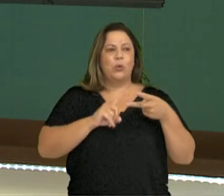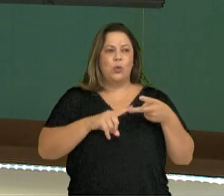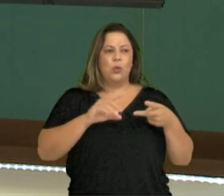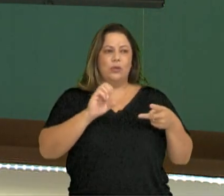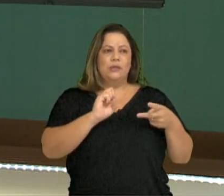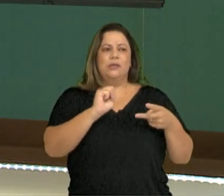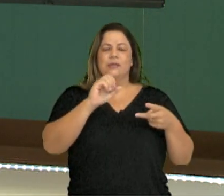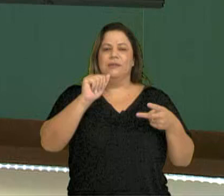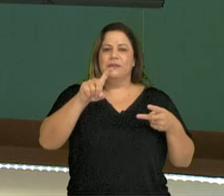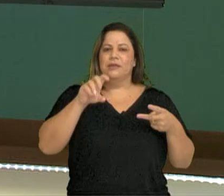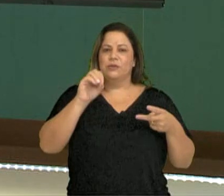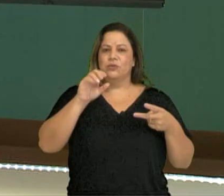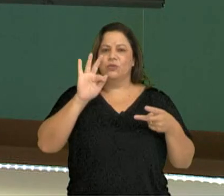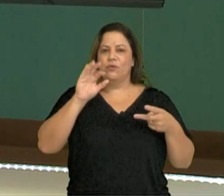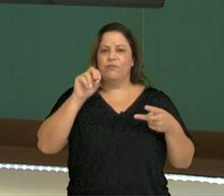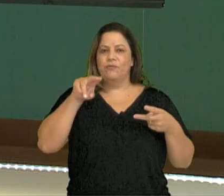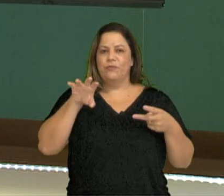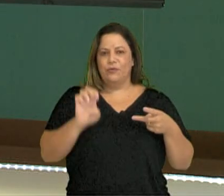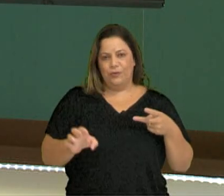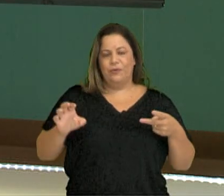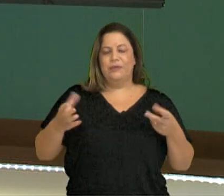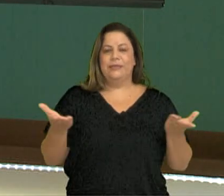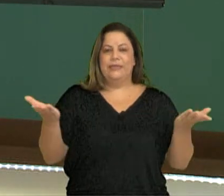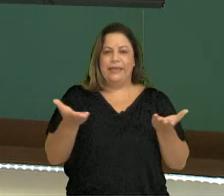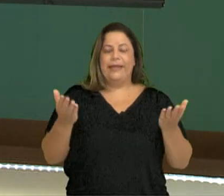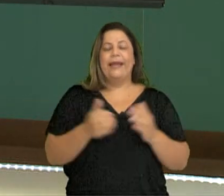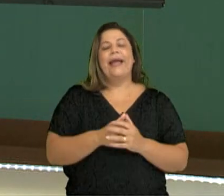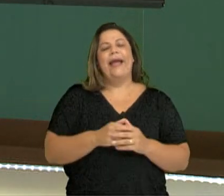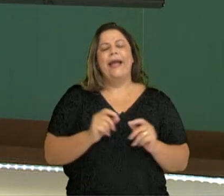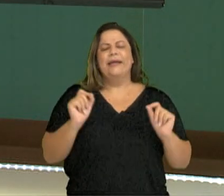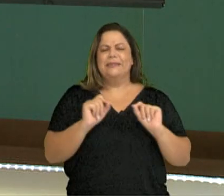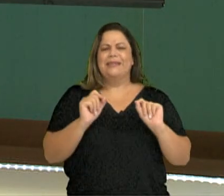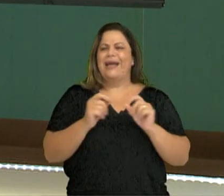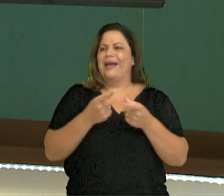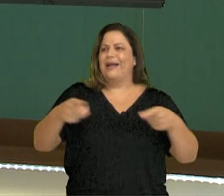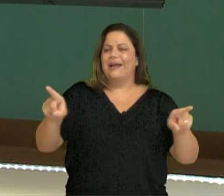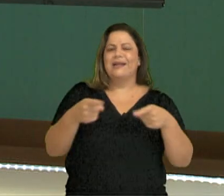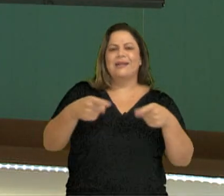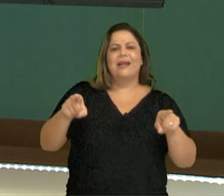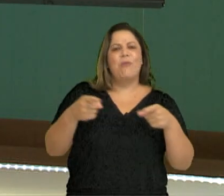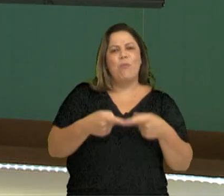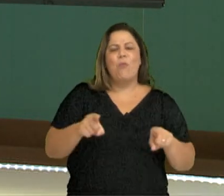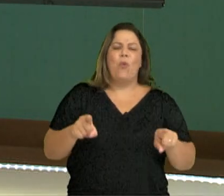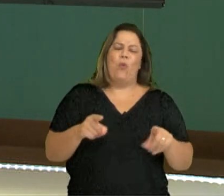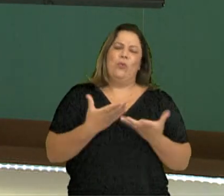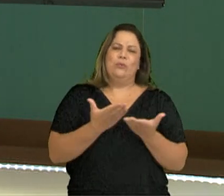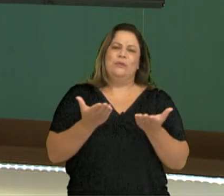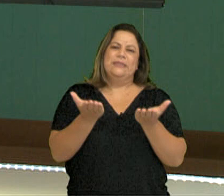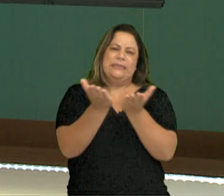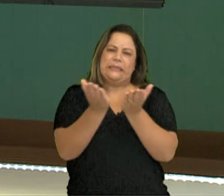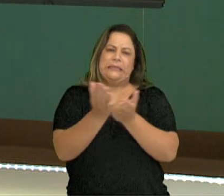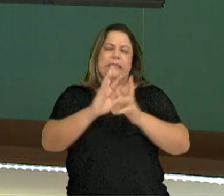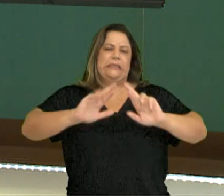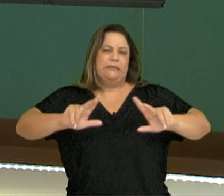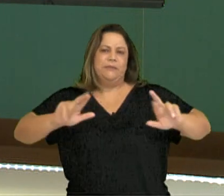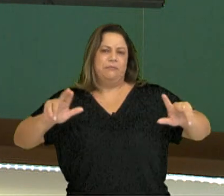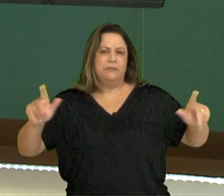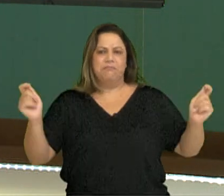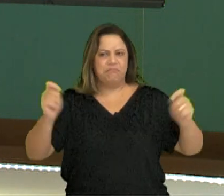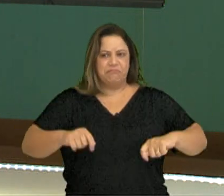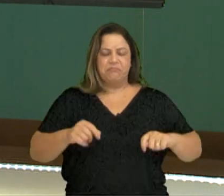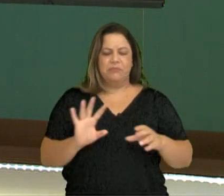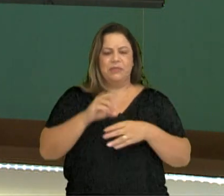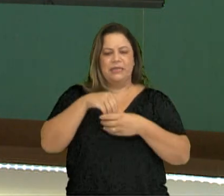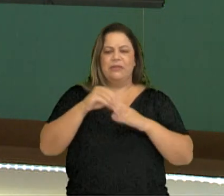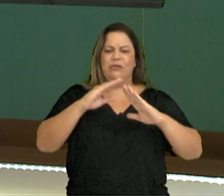nunca ouviu um saxofone? É o mais clássico, está presente na música gospel, está presente nos diversos gêneros musicais,